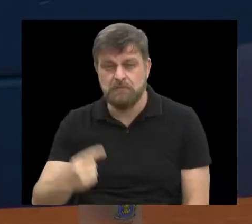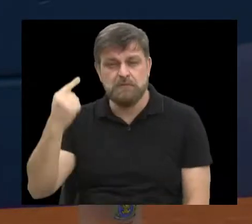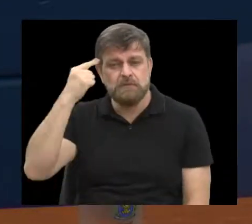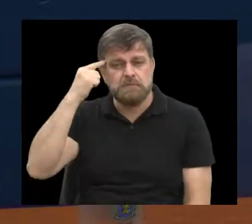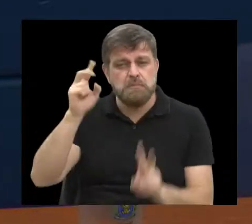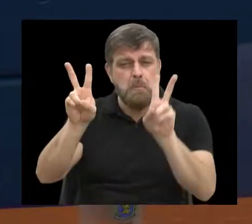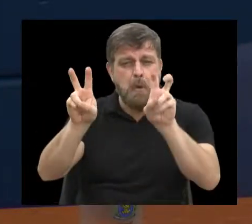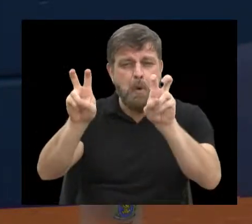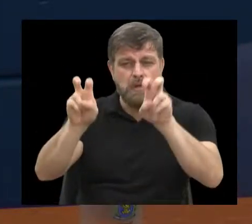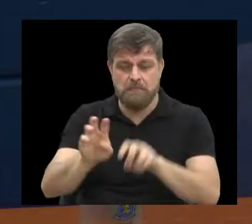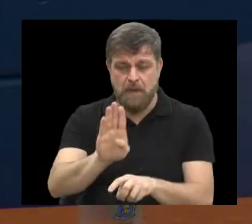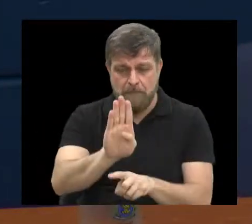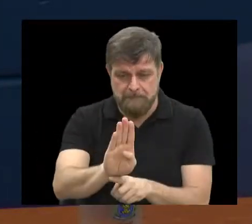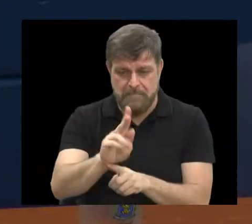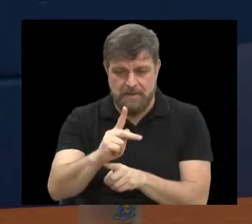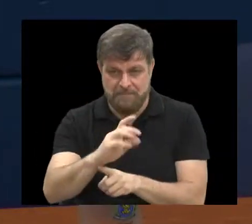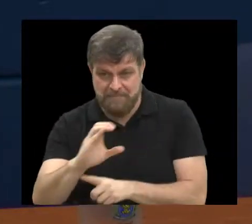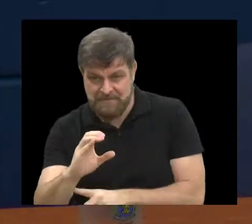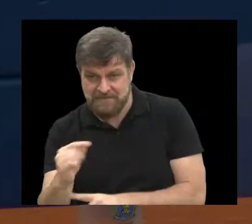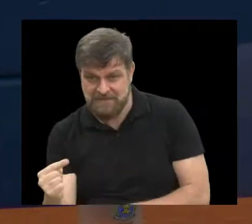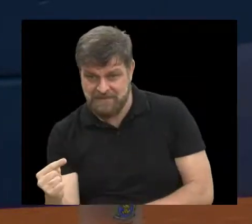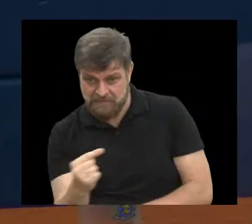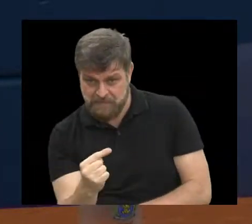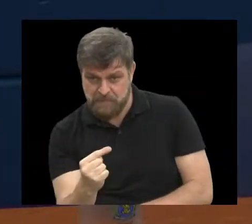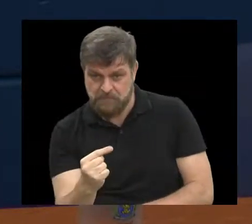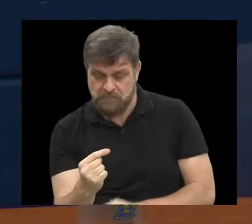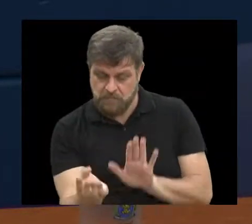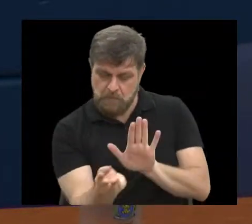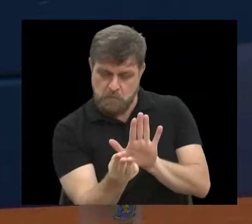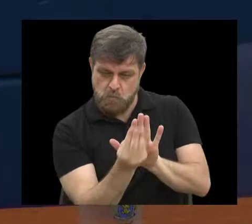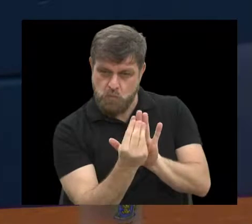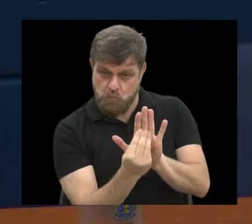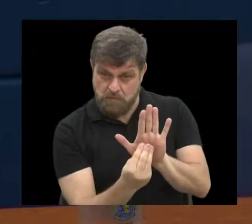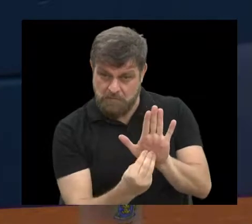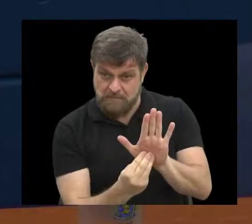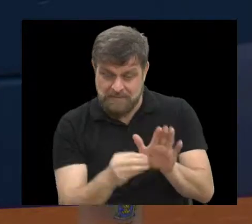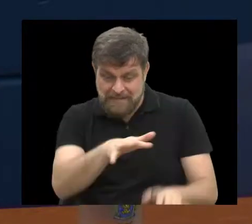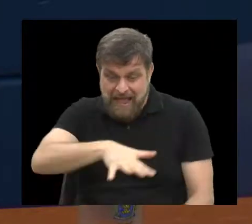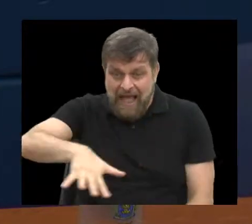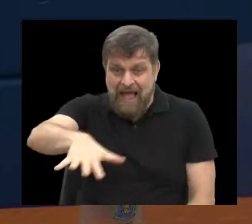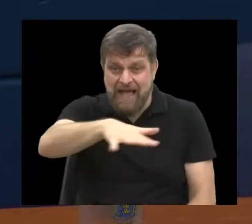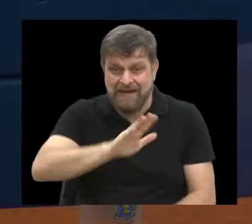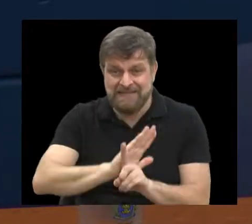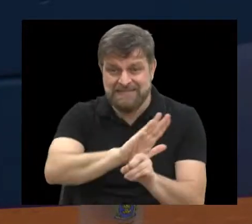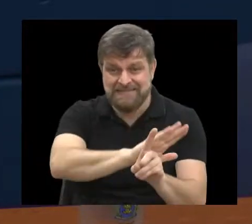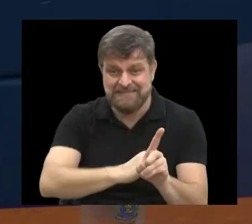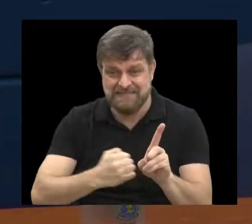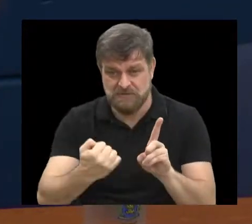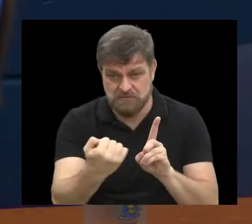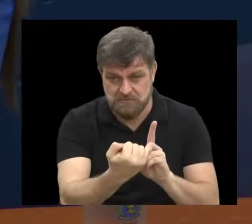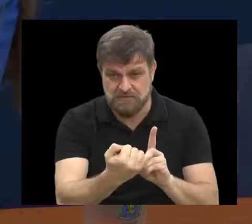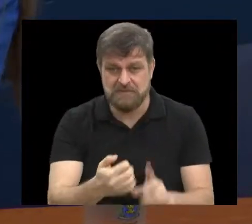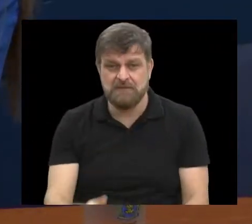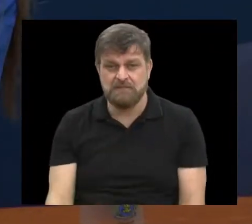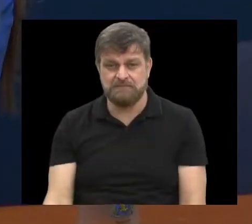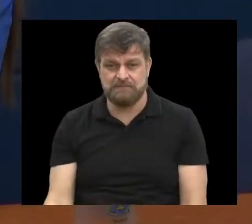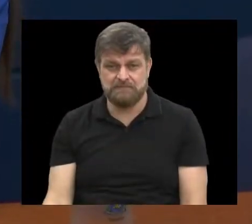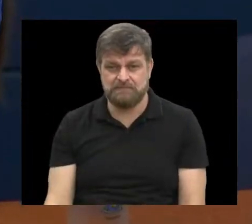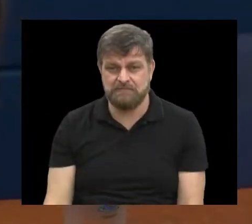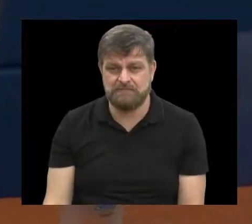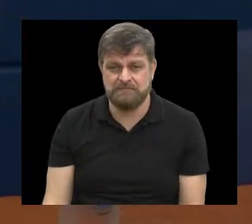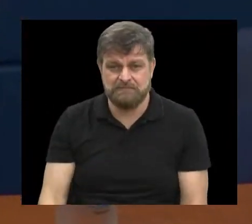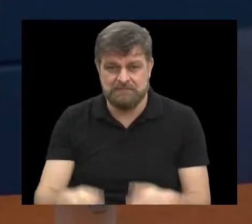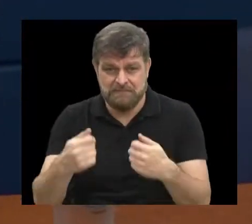está nessa caixinha aqui da assistência social, que é um benefício que não depende